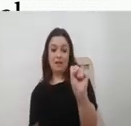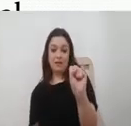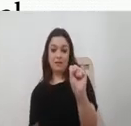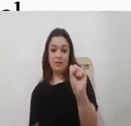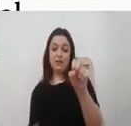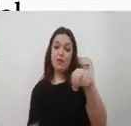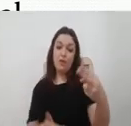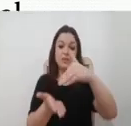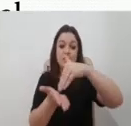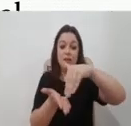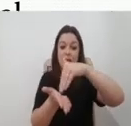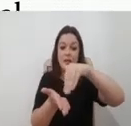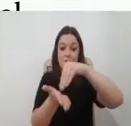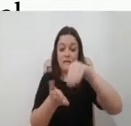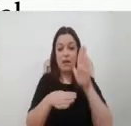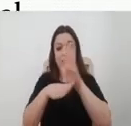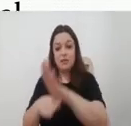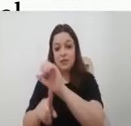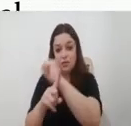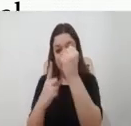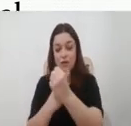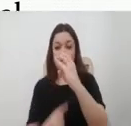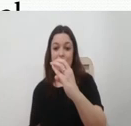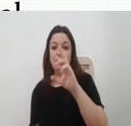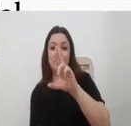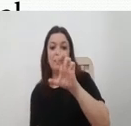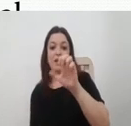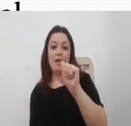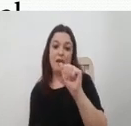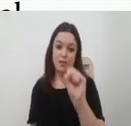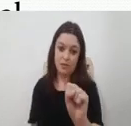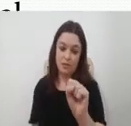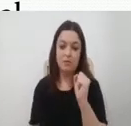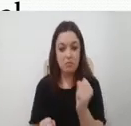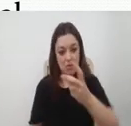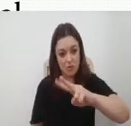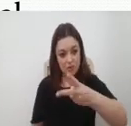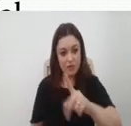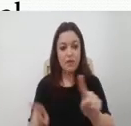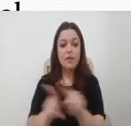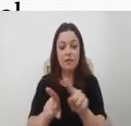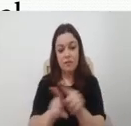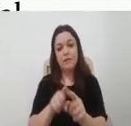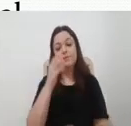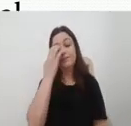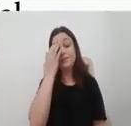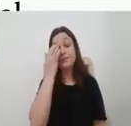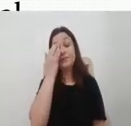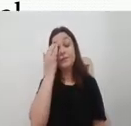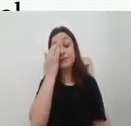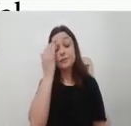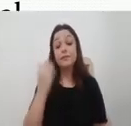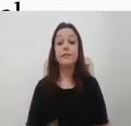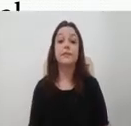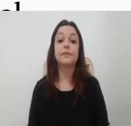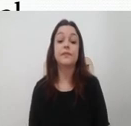de Referência de Assistência Social, né? O CRAS ou o CREAS. E a Secretaria de Assistência